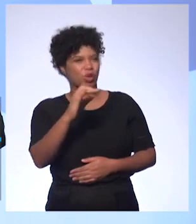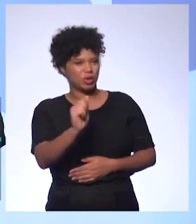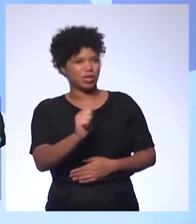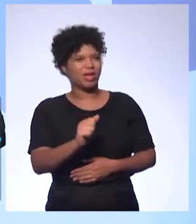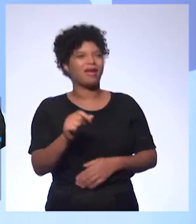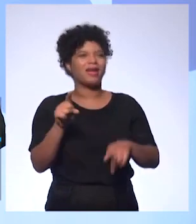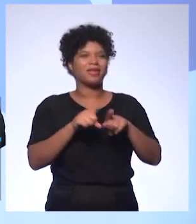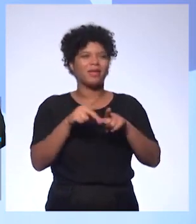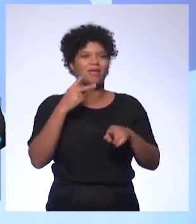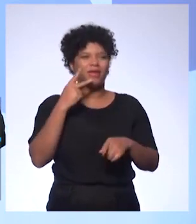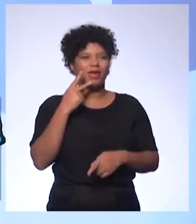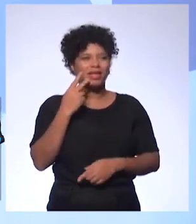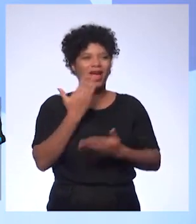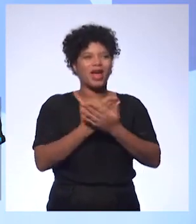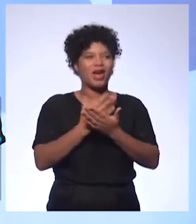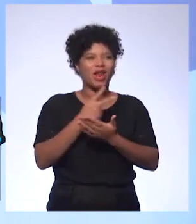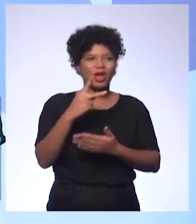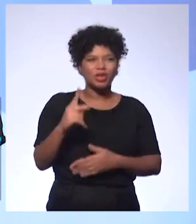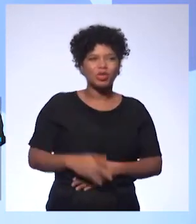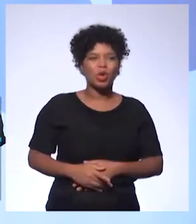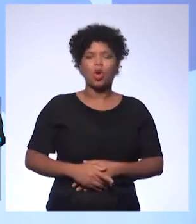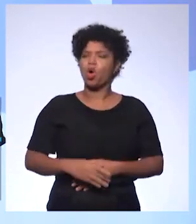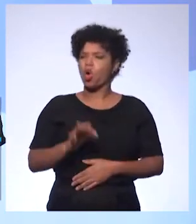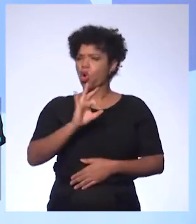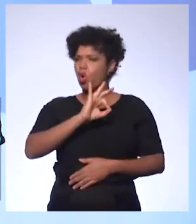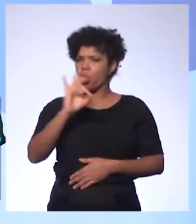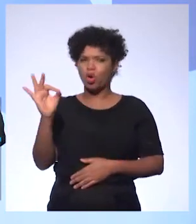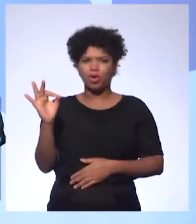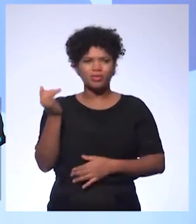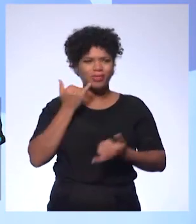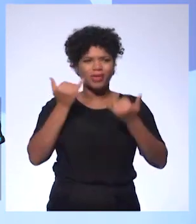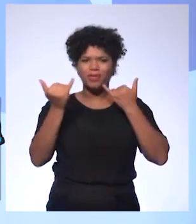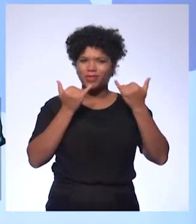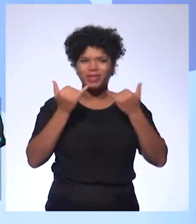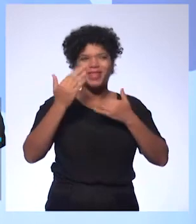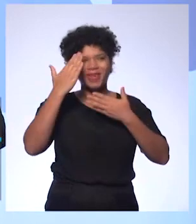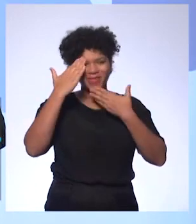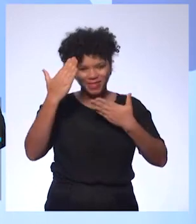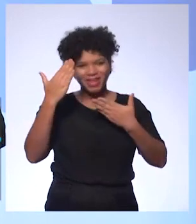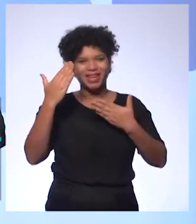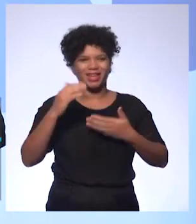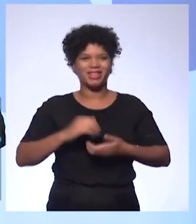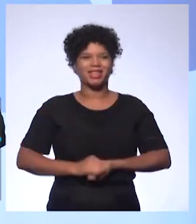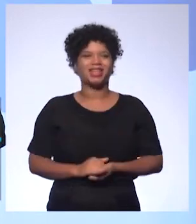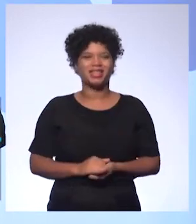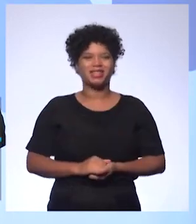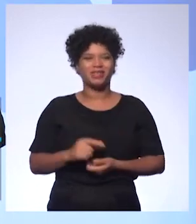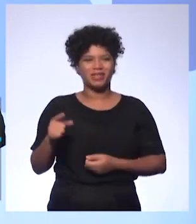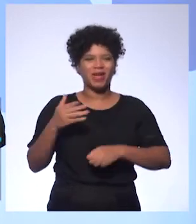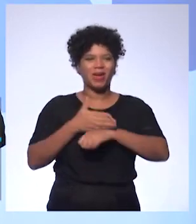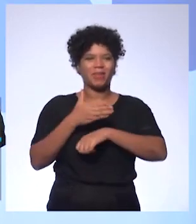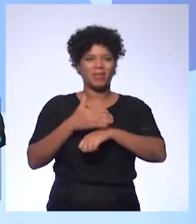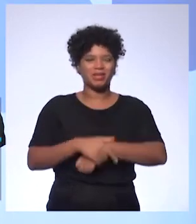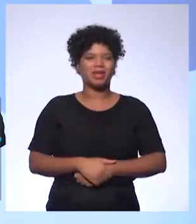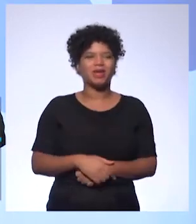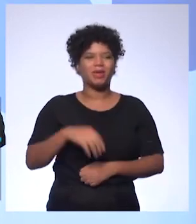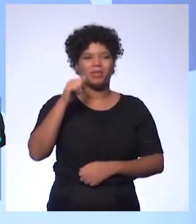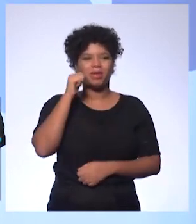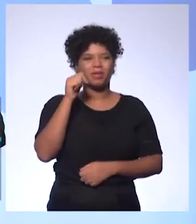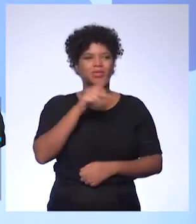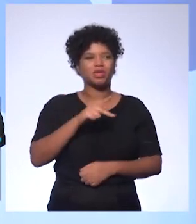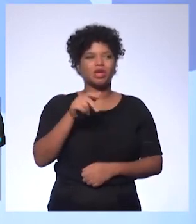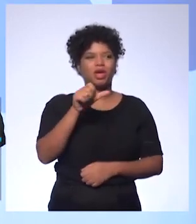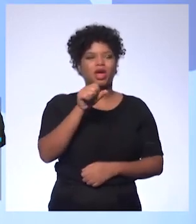construtivas e ricas em informações múltiplas. Obrigada, né, professora? Obrigada, muito obrigada. Pela participação aí. Professora